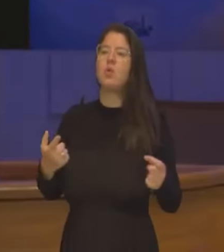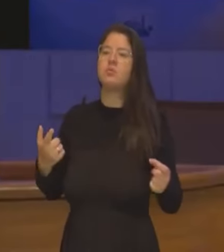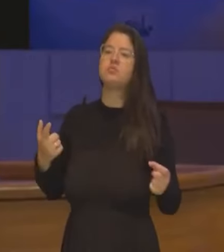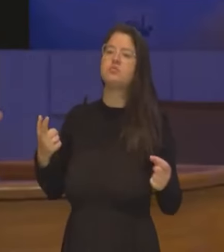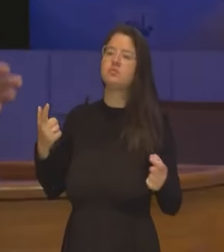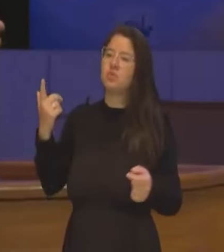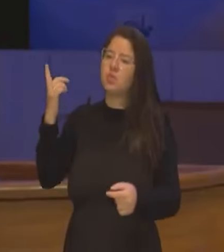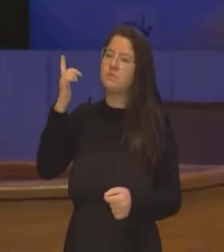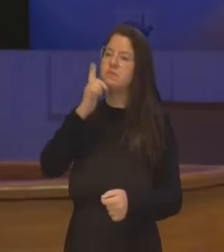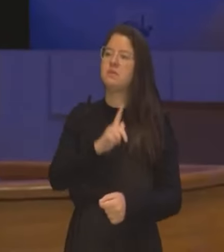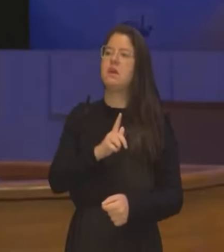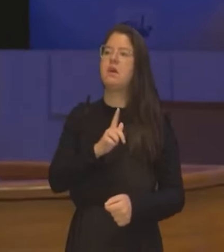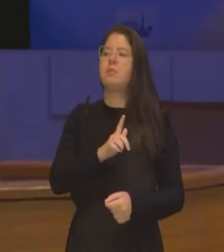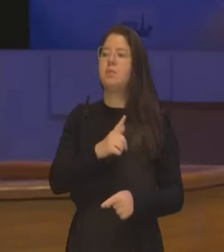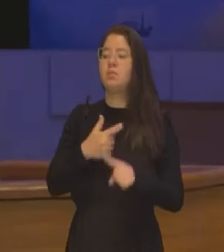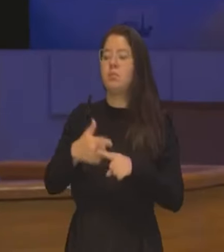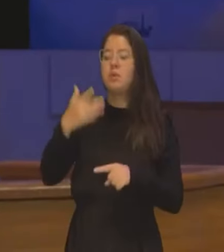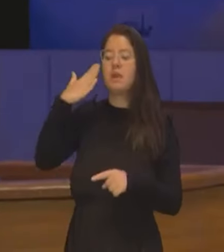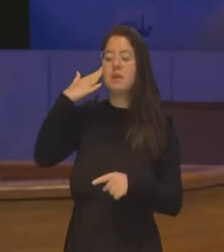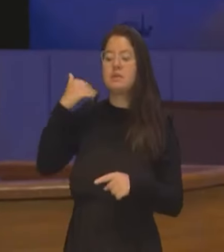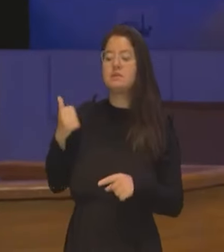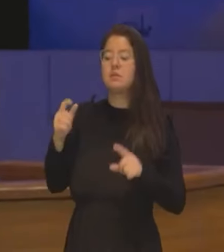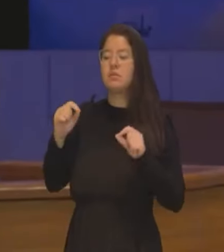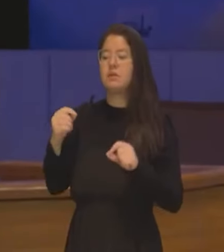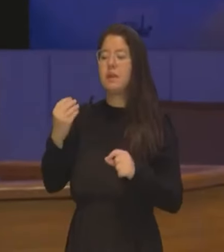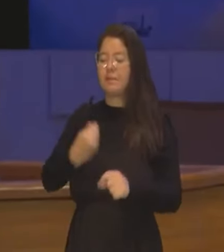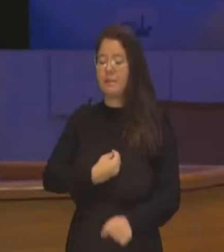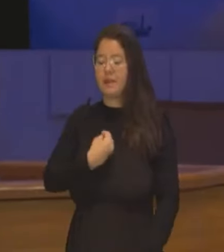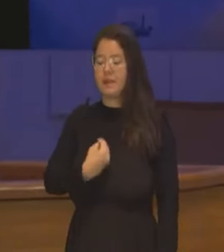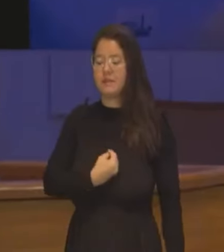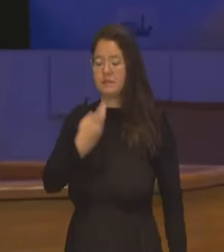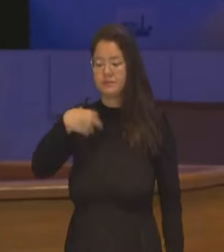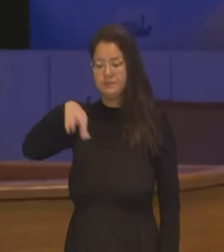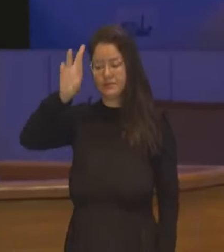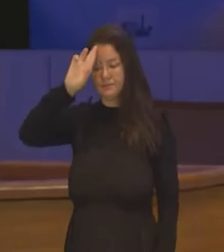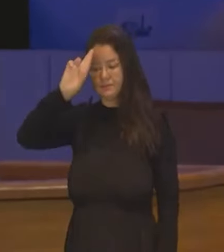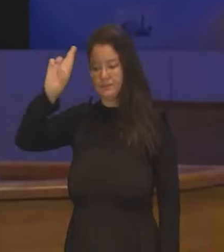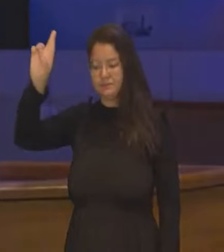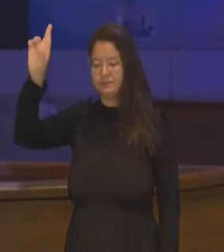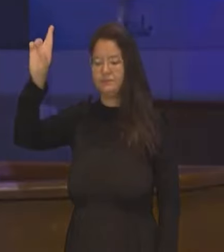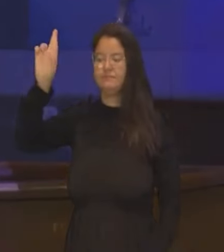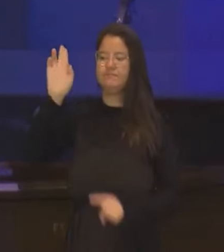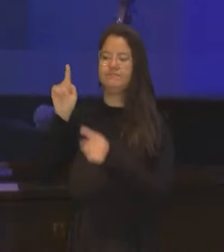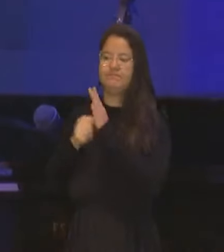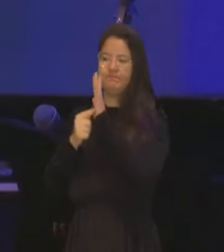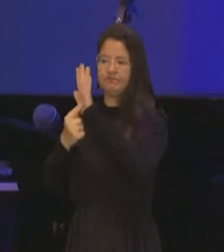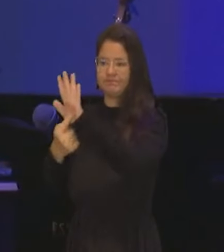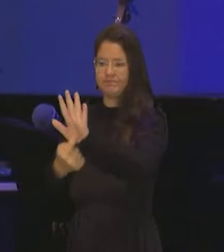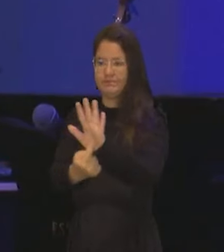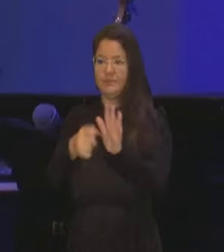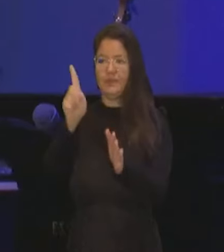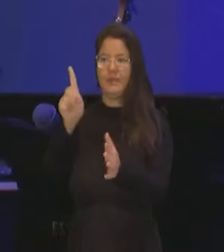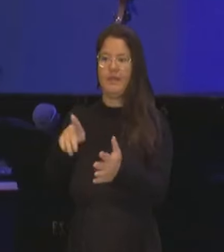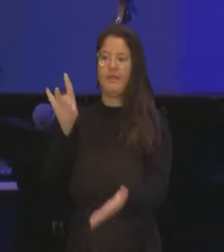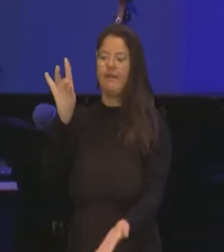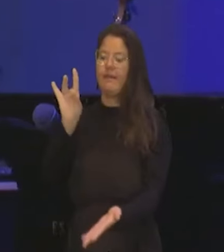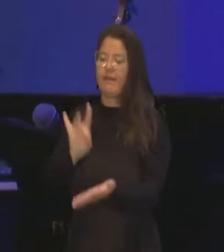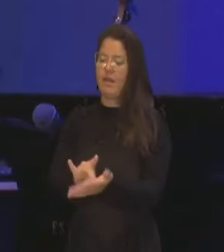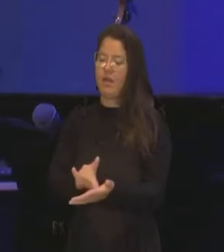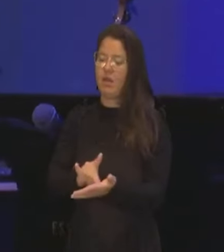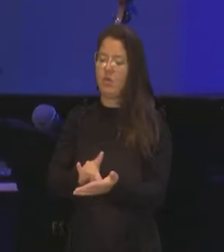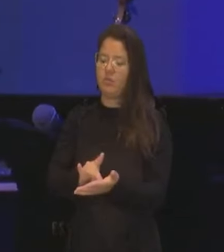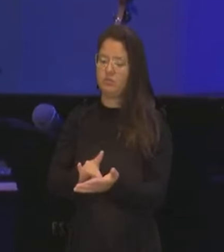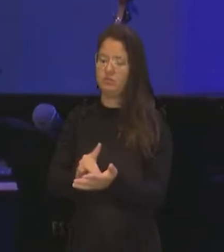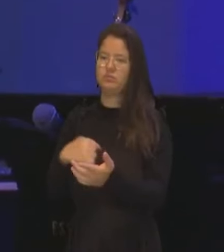conquistamos e alcançamos porque sabemos que a presença do Senhor se manifesta e é real no nosso